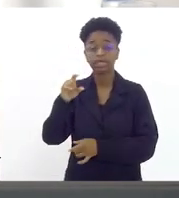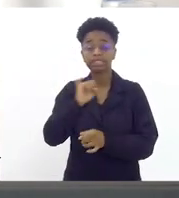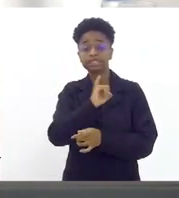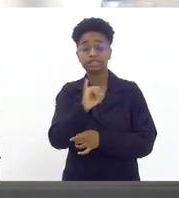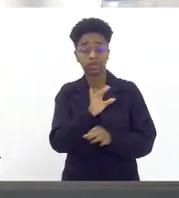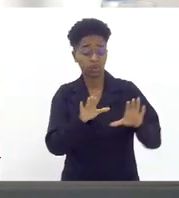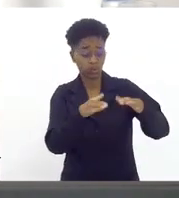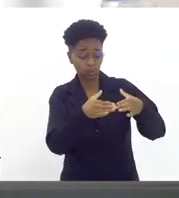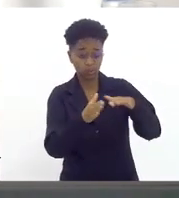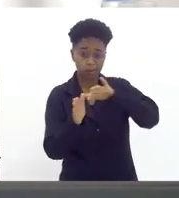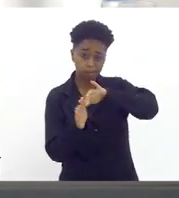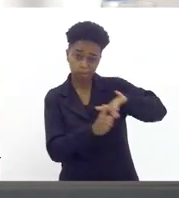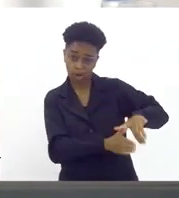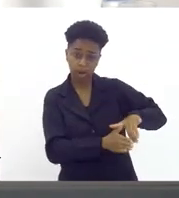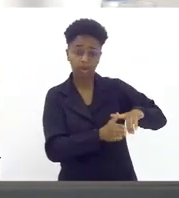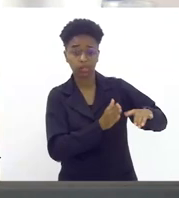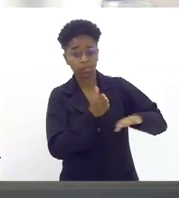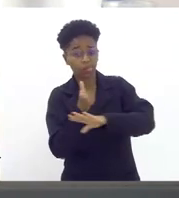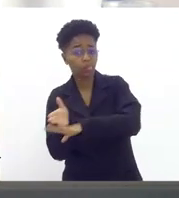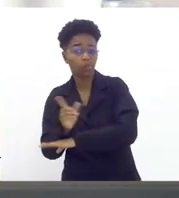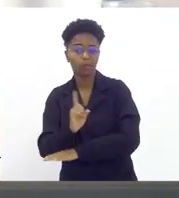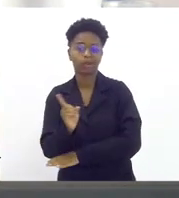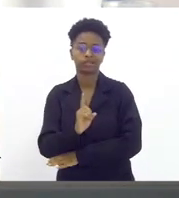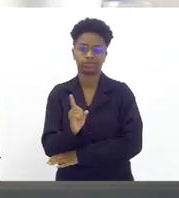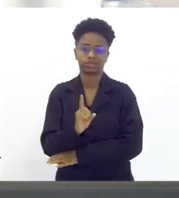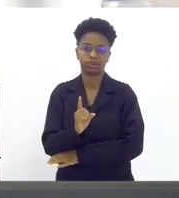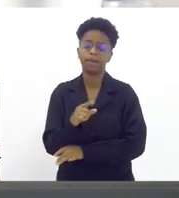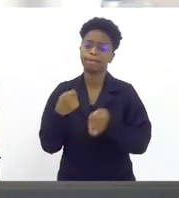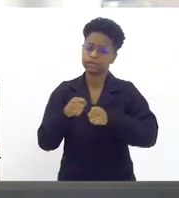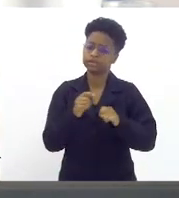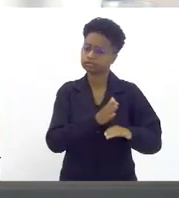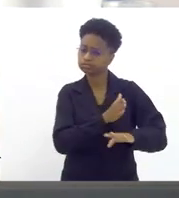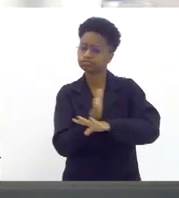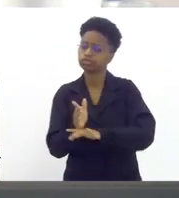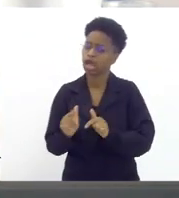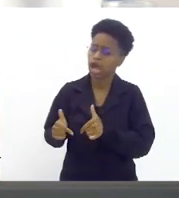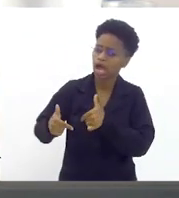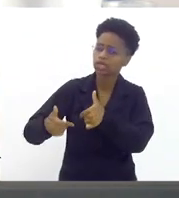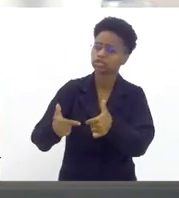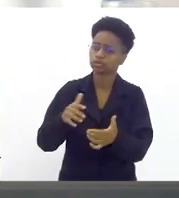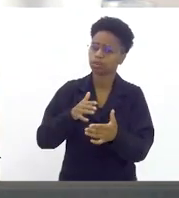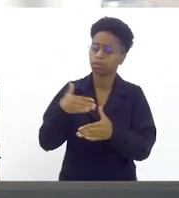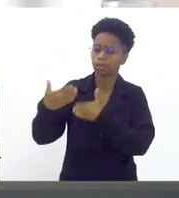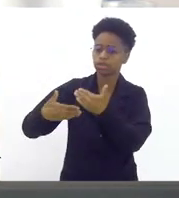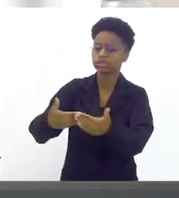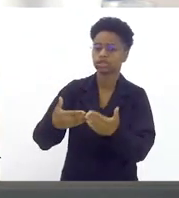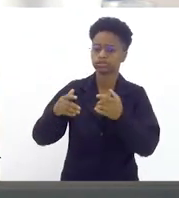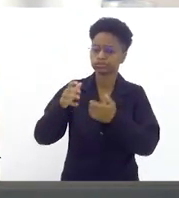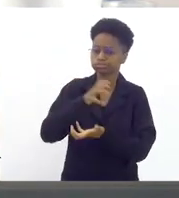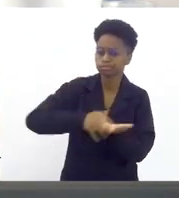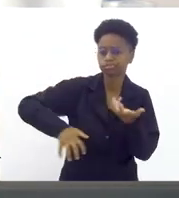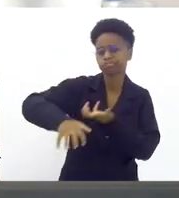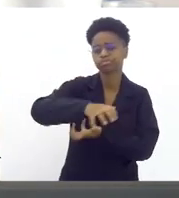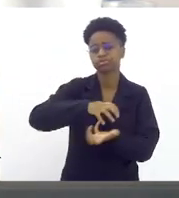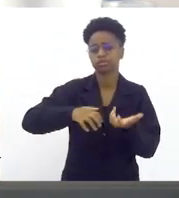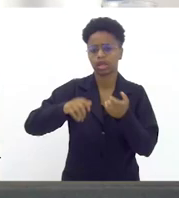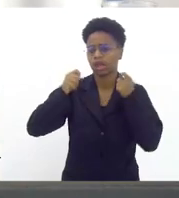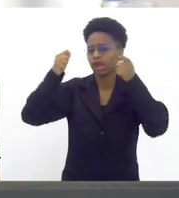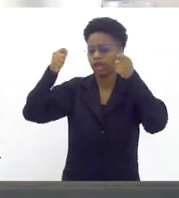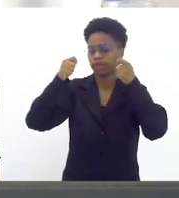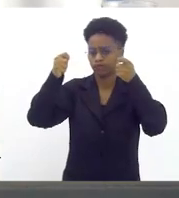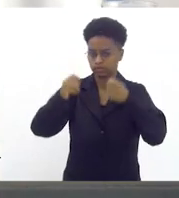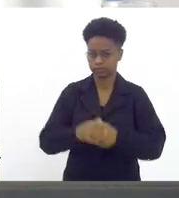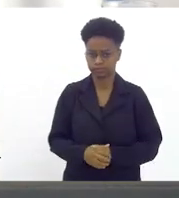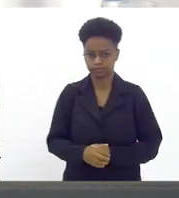marginalizados, vulnerabilizados, participem como agentes desse processo revolucionário, da vanguarda desse processo.